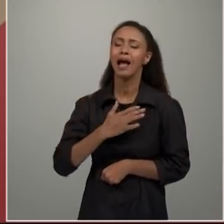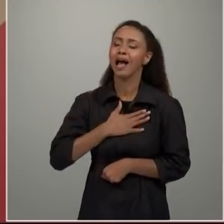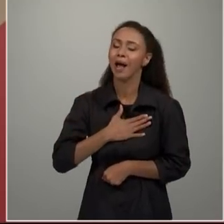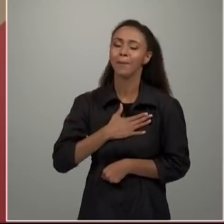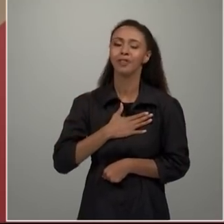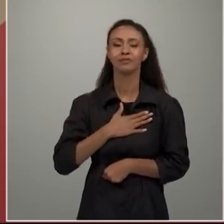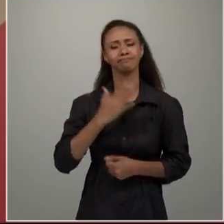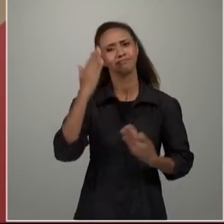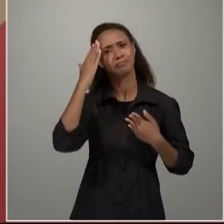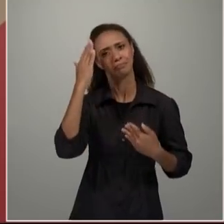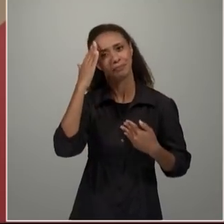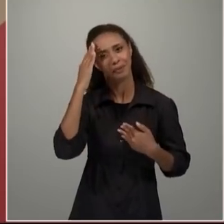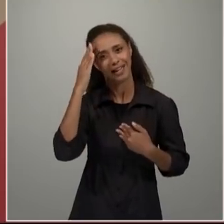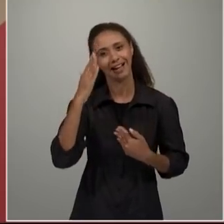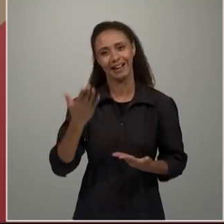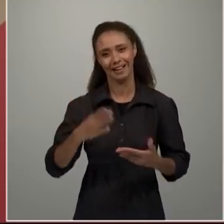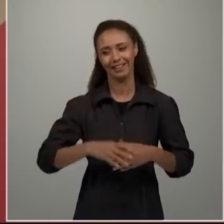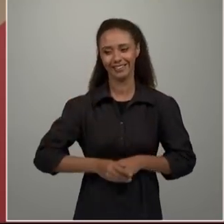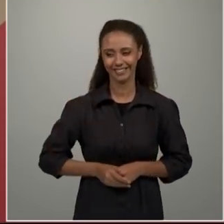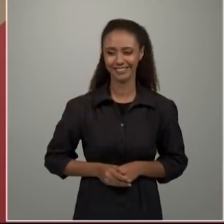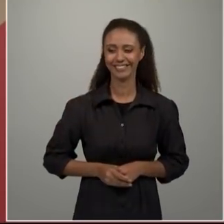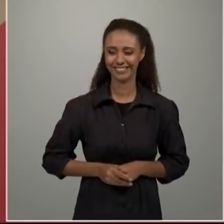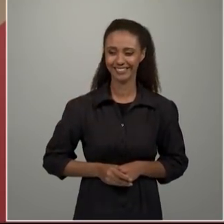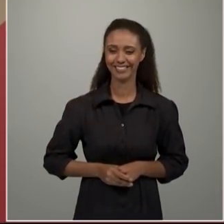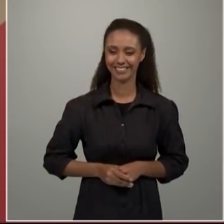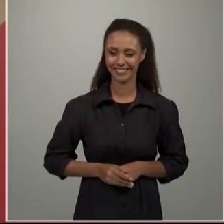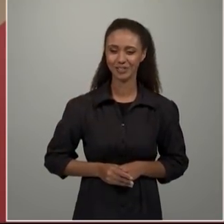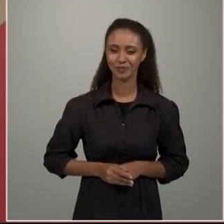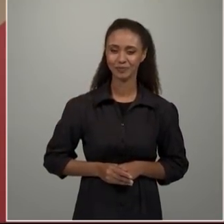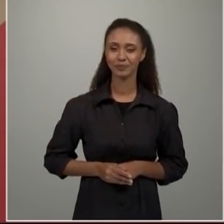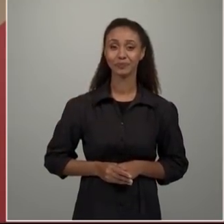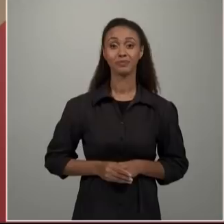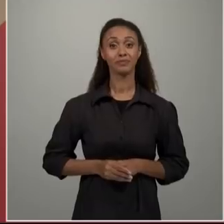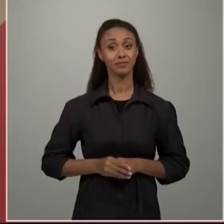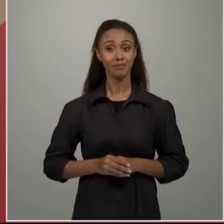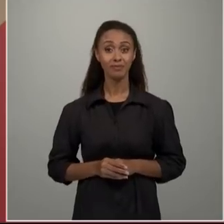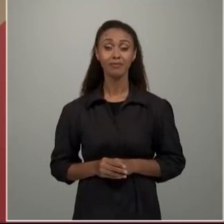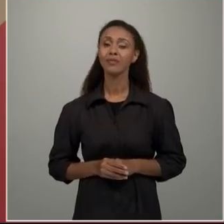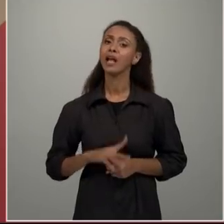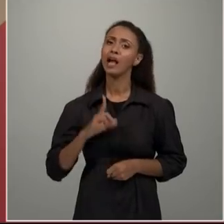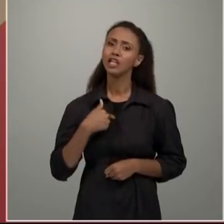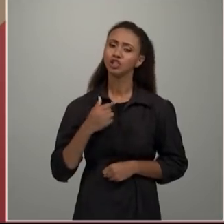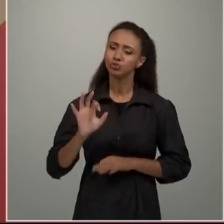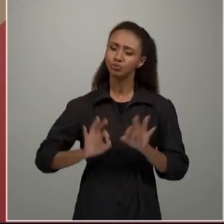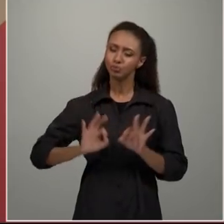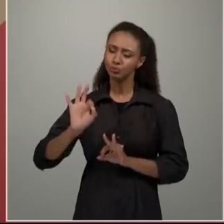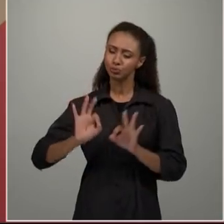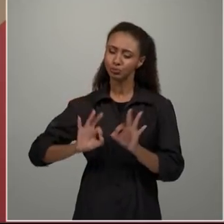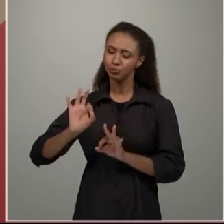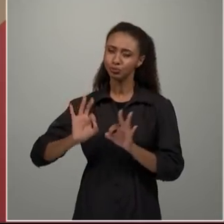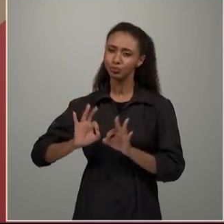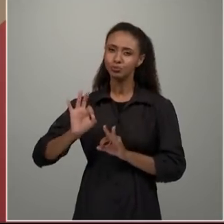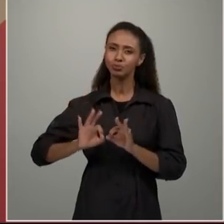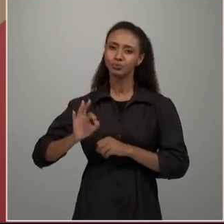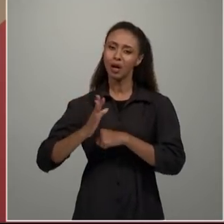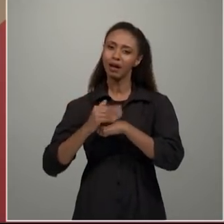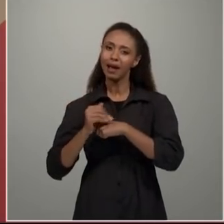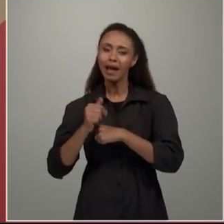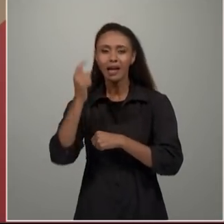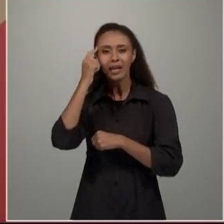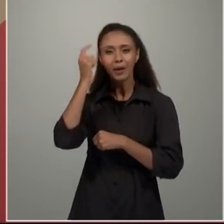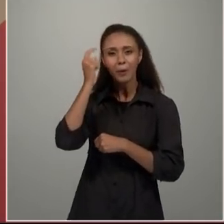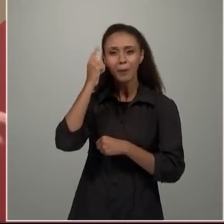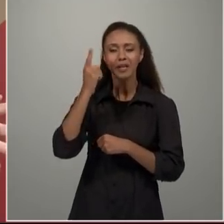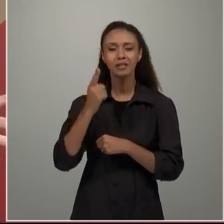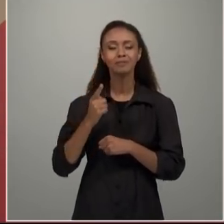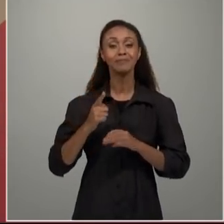do torneio a mando eu acho que pra gente também é a gente faz tudo com muito carinho para vocês e assim vou contar uma história pra quem está